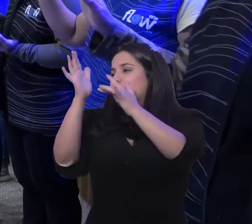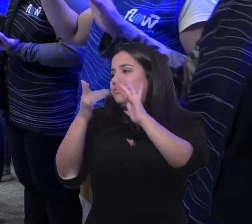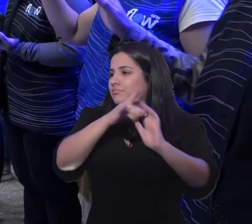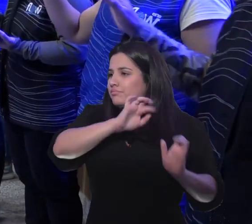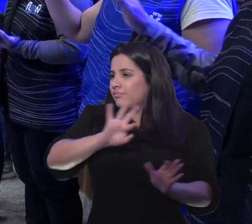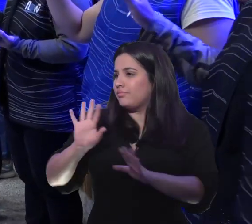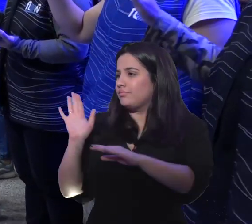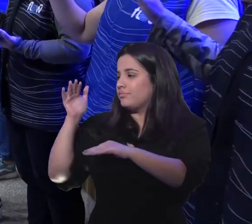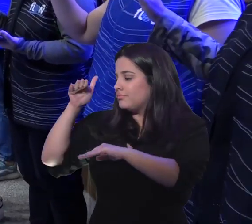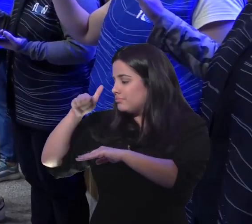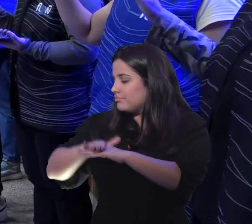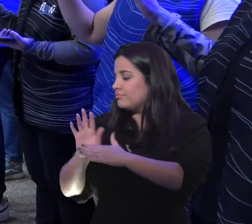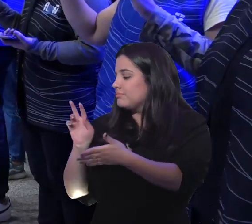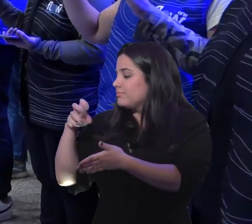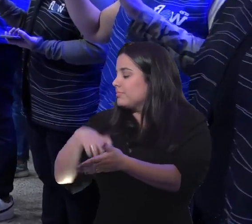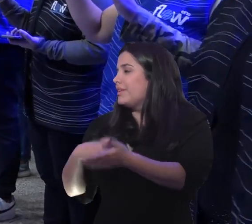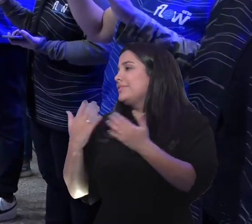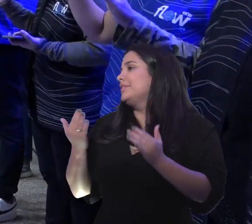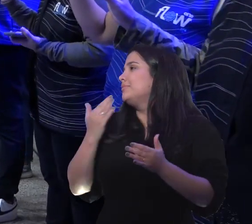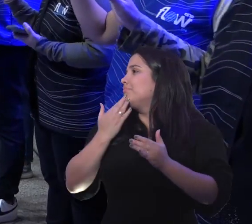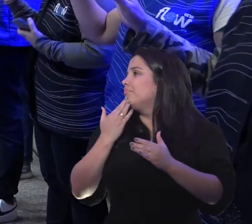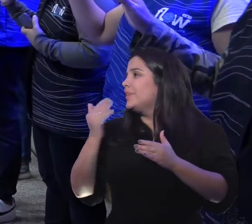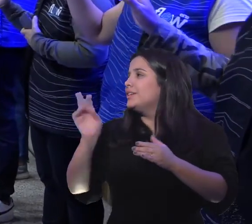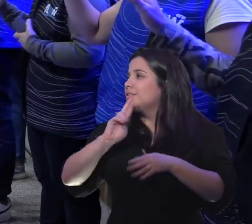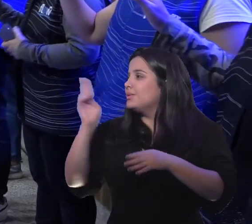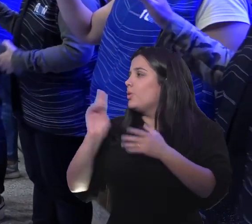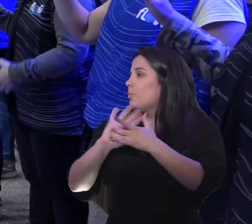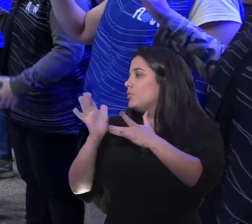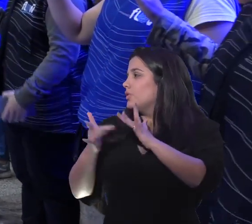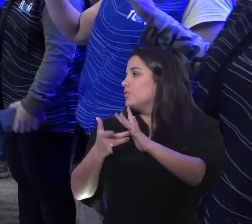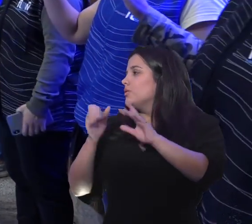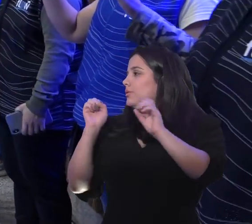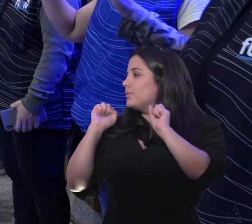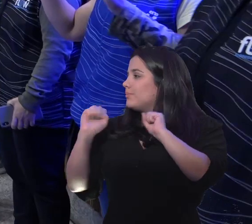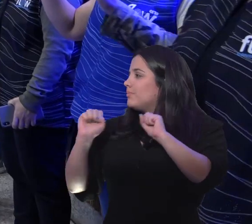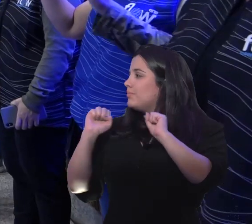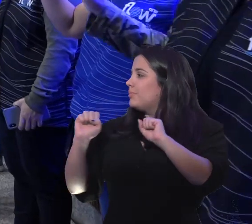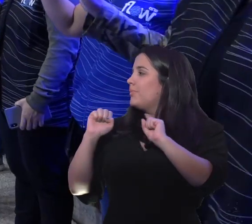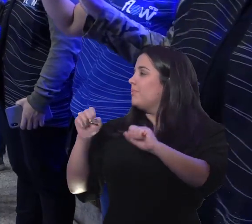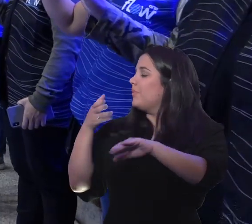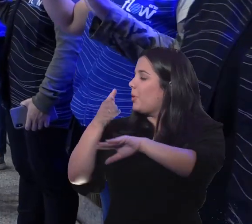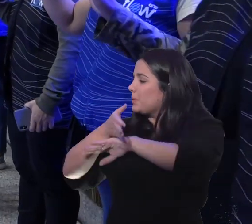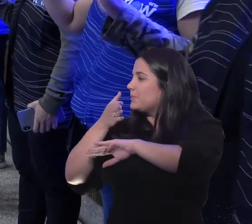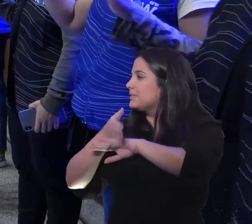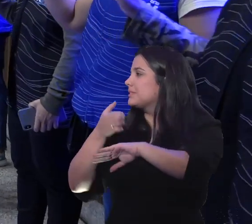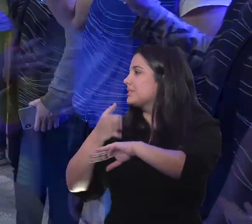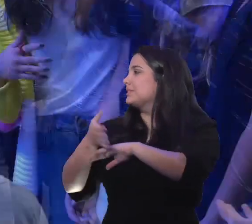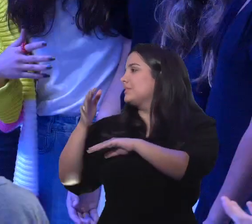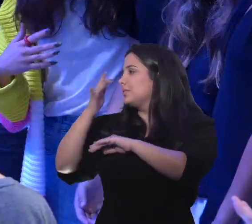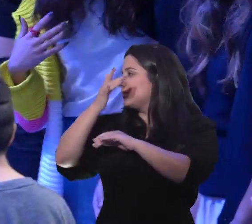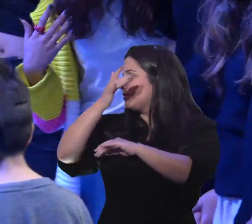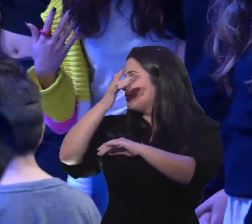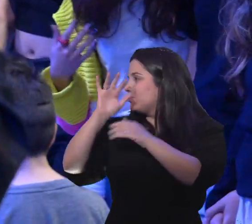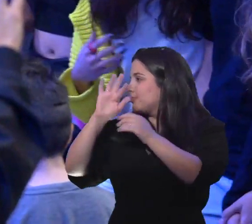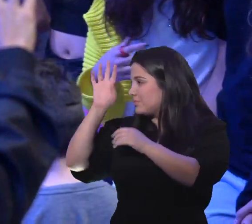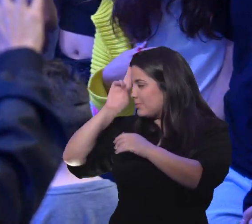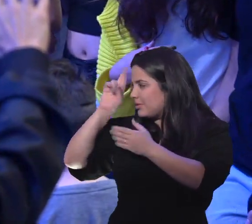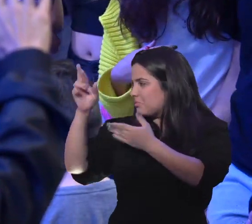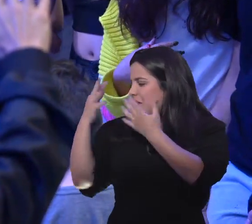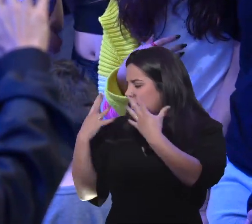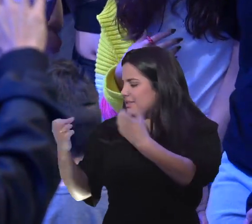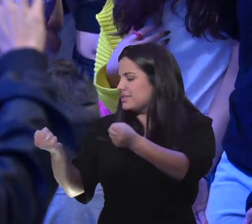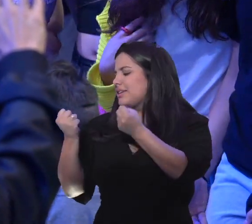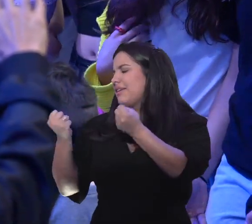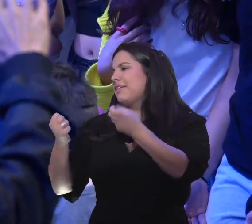peço em nome de Jesus que o Senhor possa fazer morada nesses corações, que eles possam ser recebidos pelo Senhor, que o Teu Espírito Santo